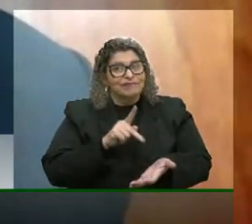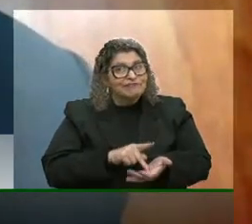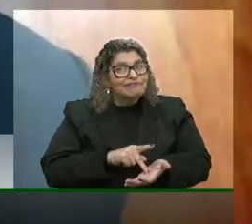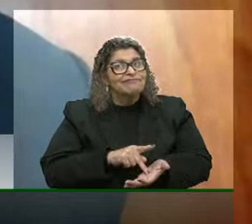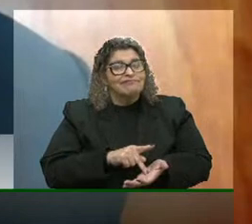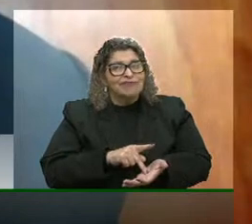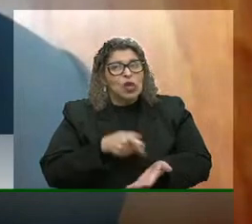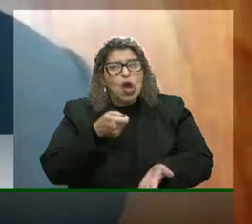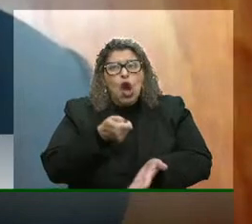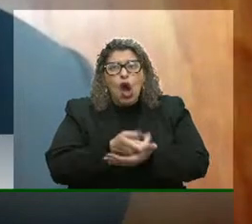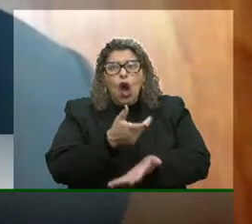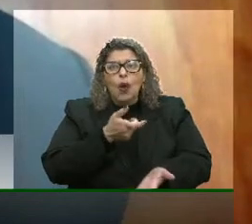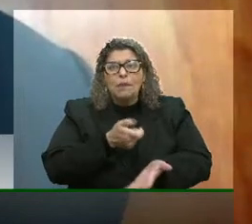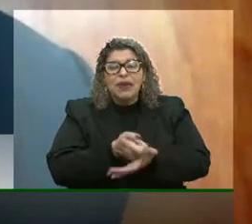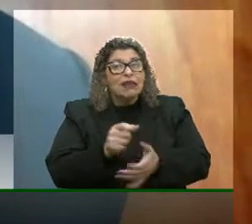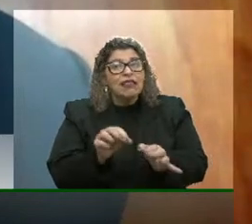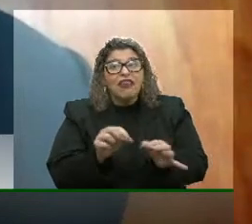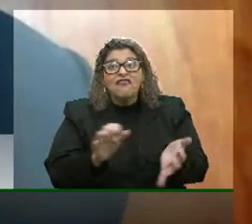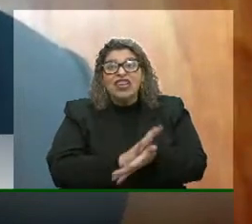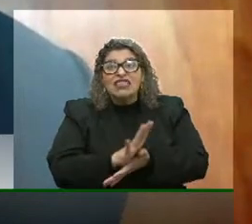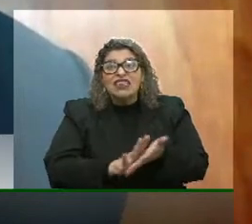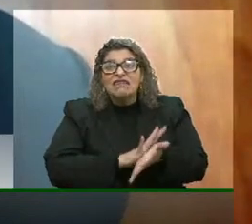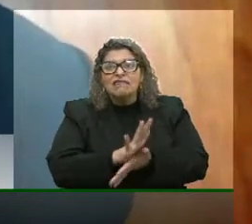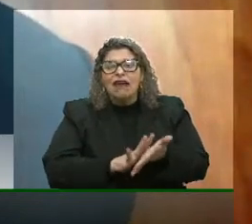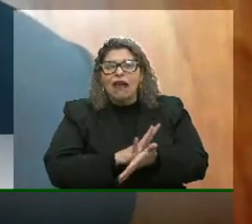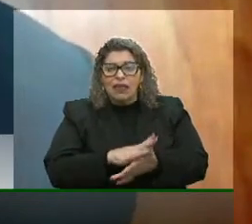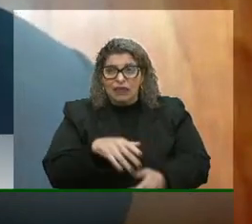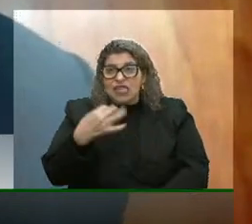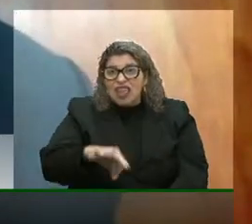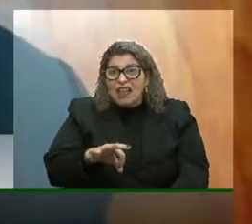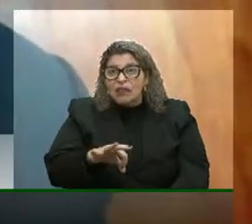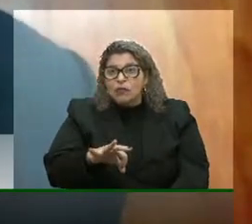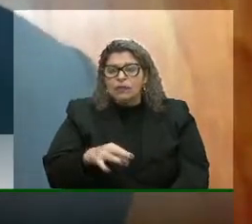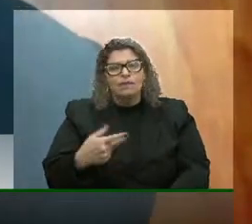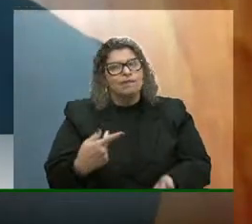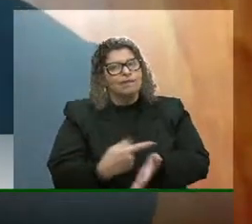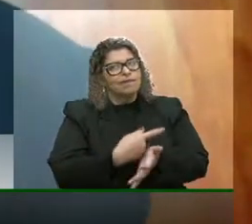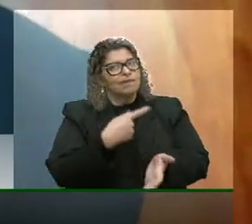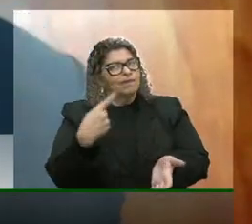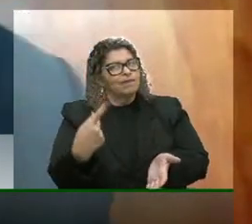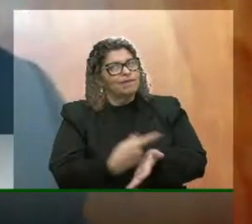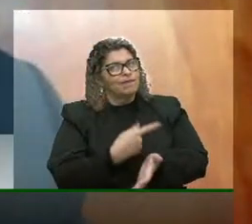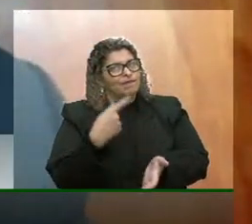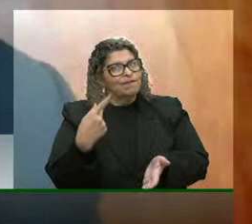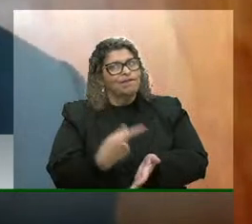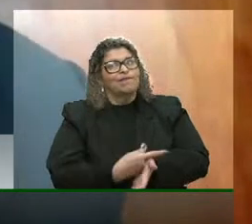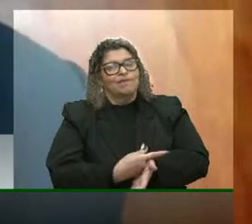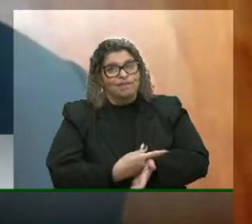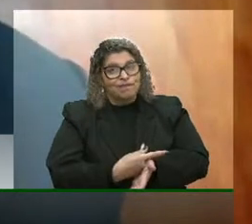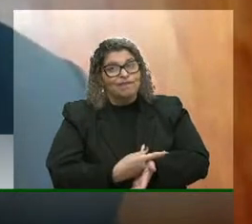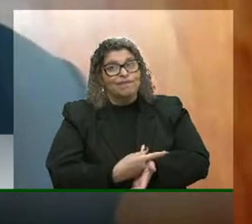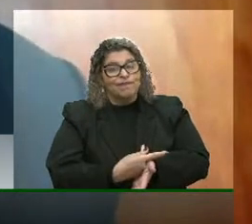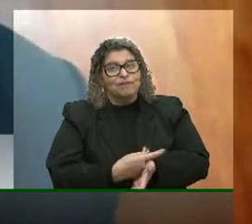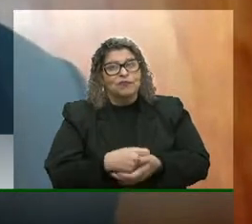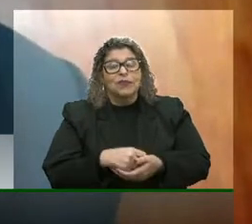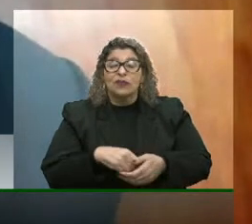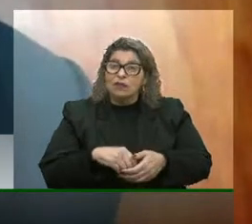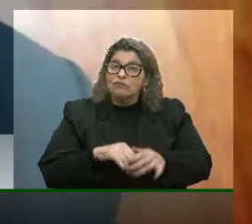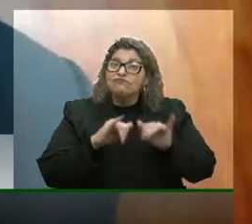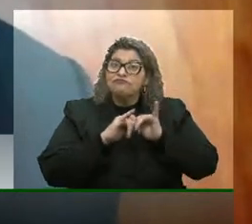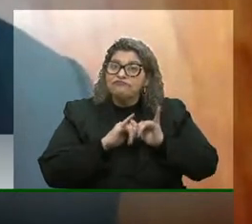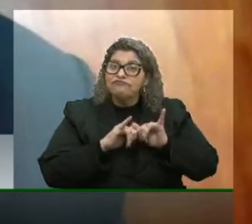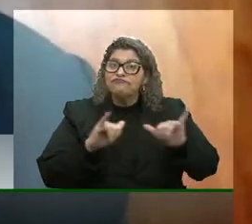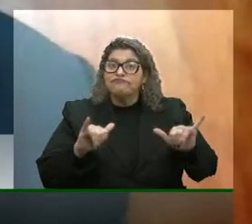Está cobrando por aquilo que não está fazendo. Isso não está correto, isso não está certo. Tá? Então, eu diria, e